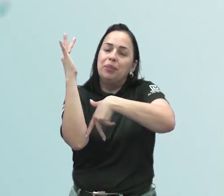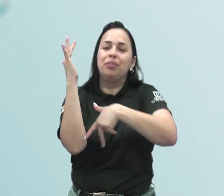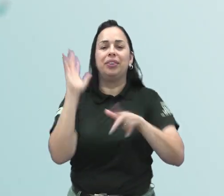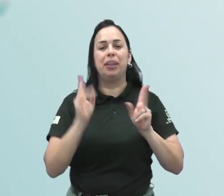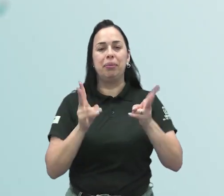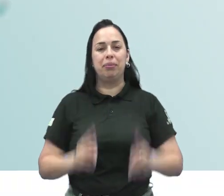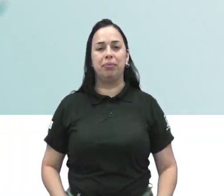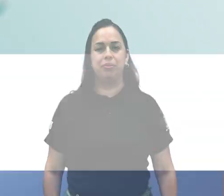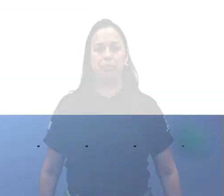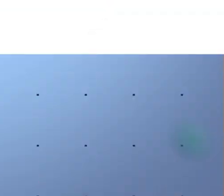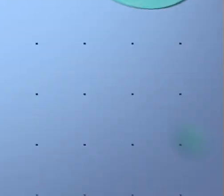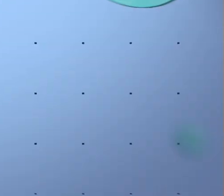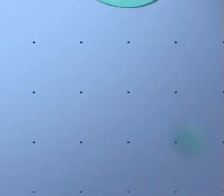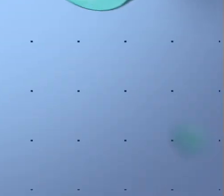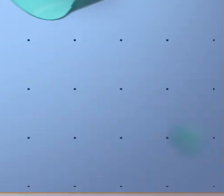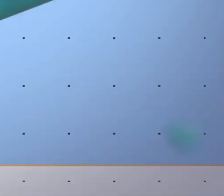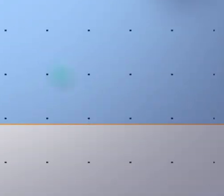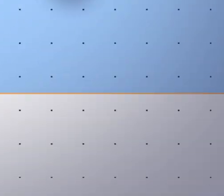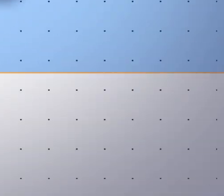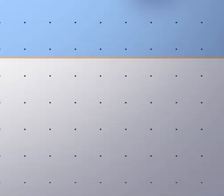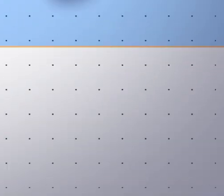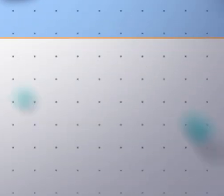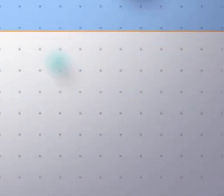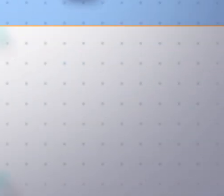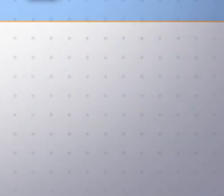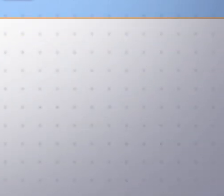procurar sombras.